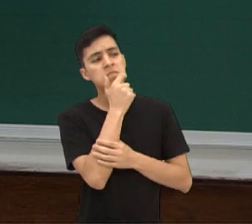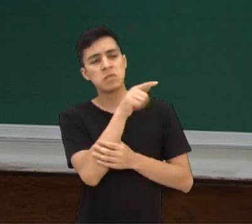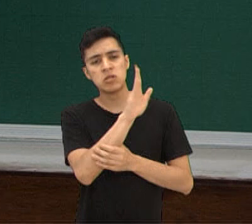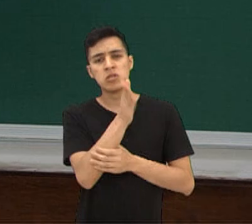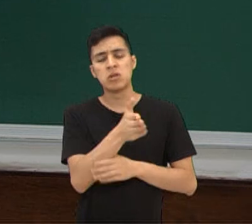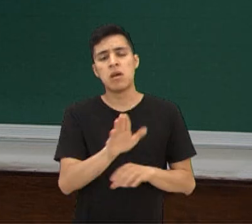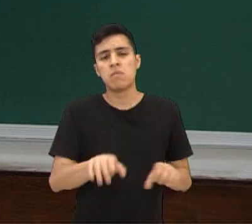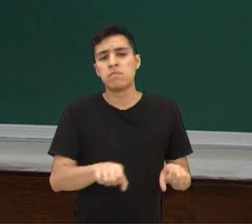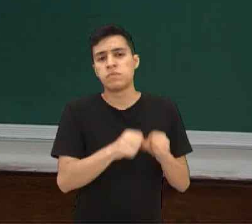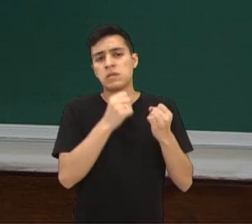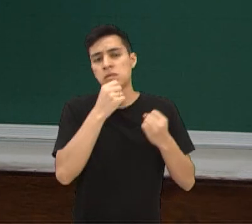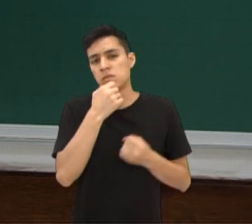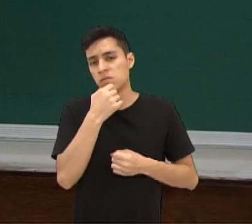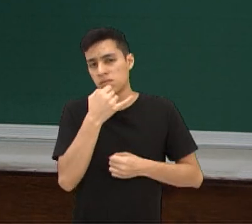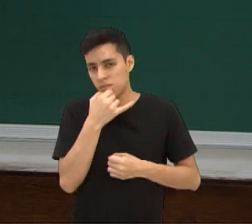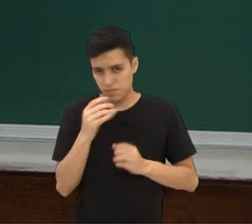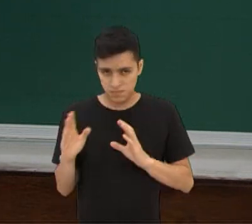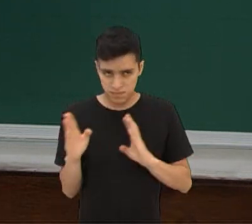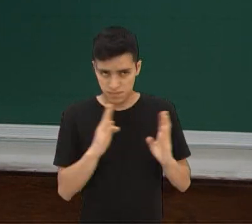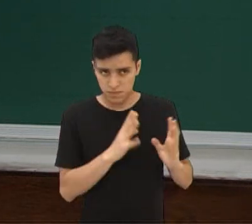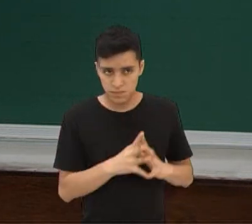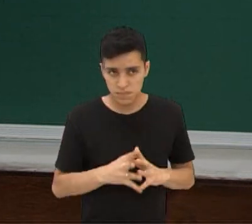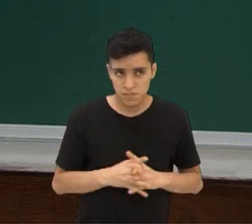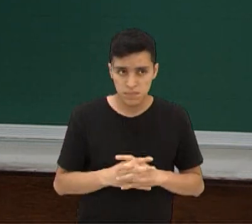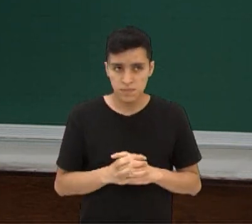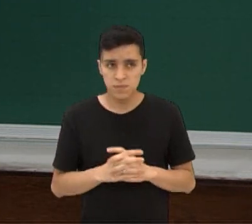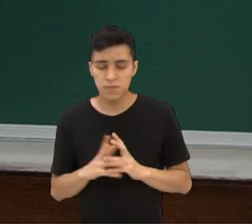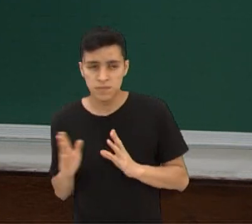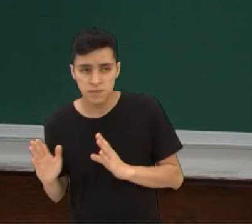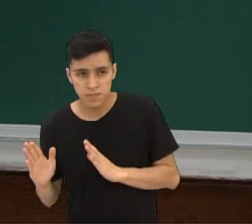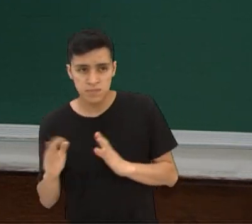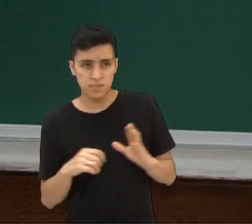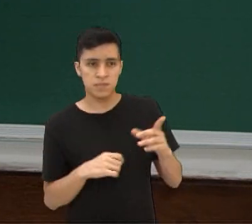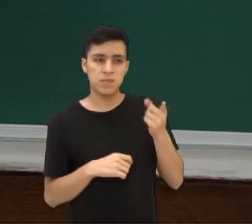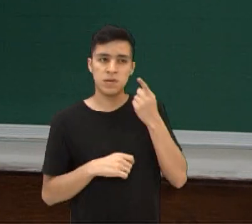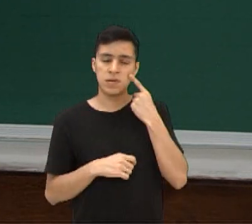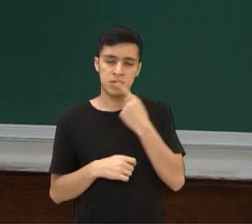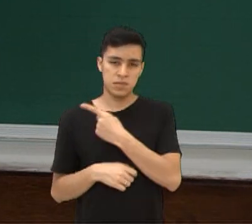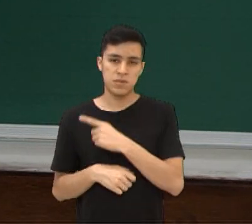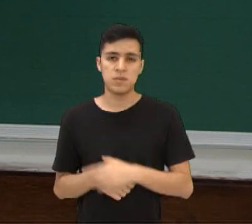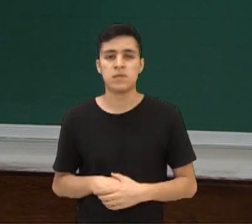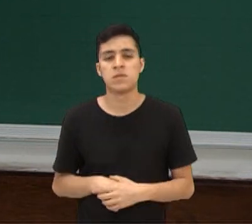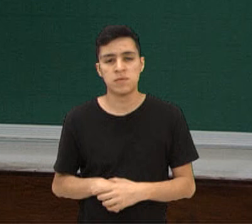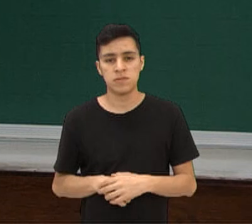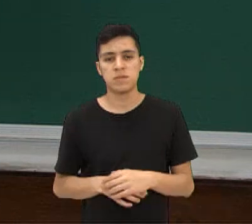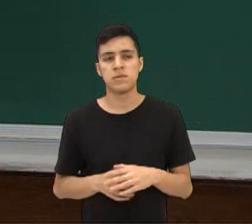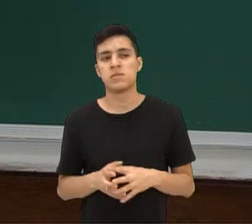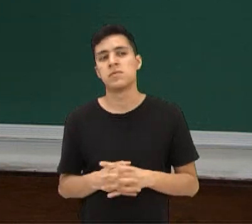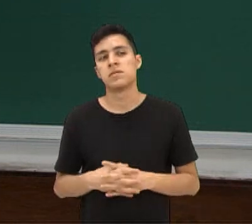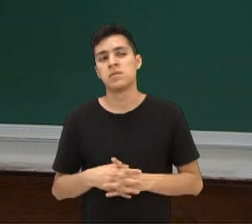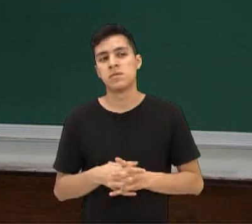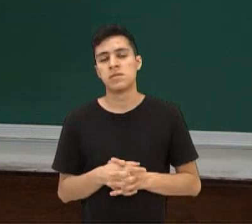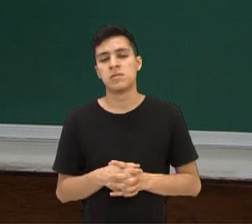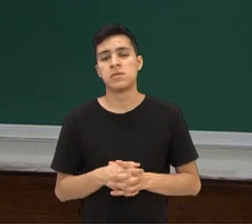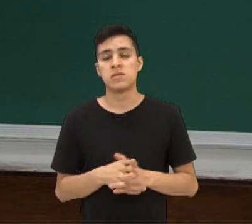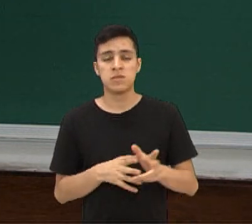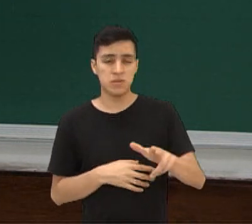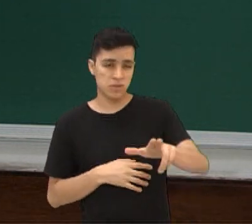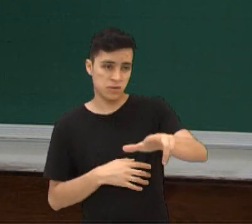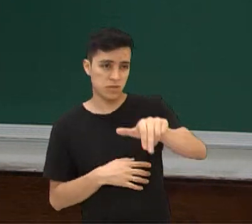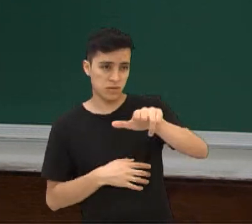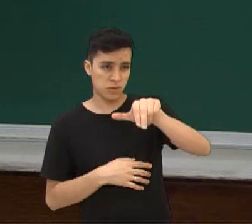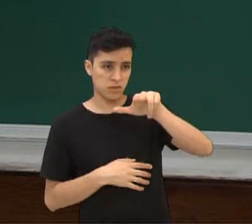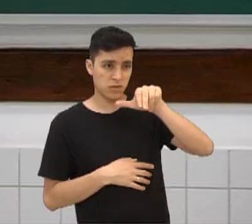quebrado, infelizmente. Food for thought. Never, never, never give up. Nunca,